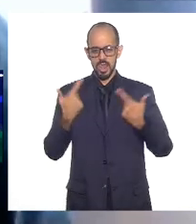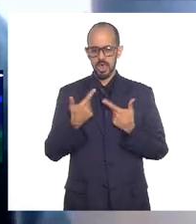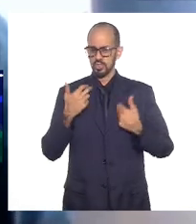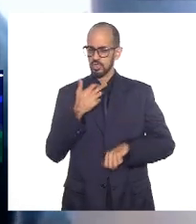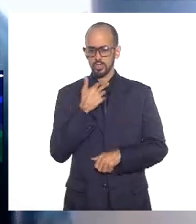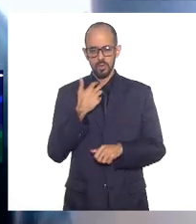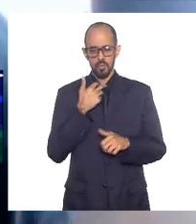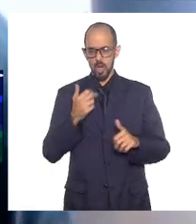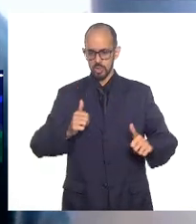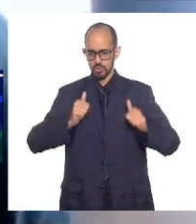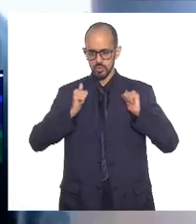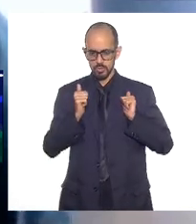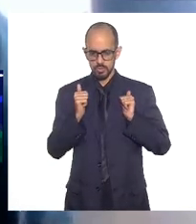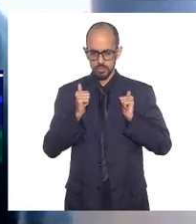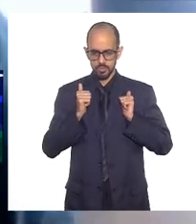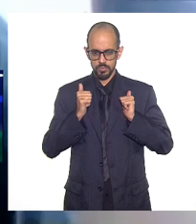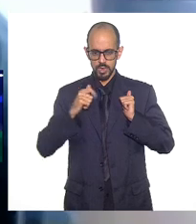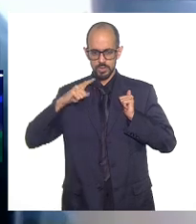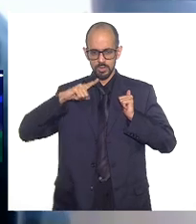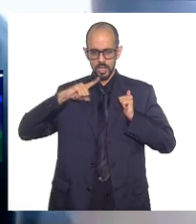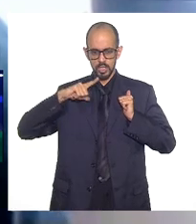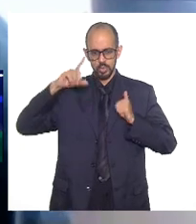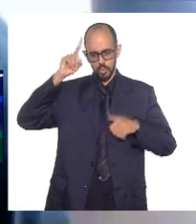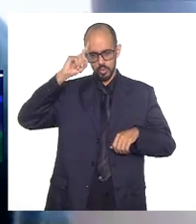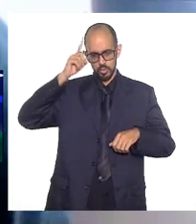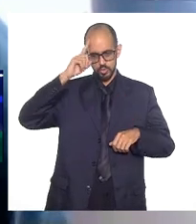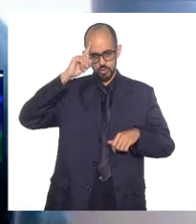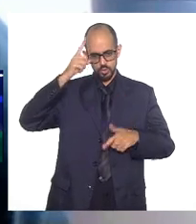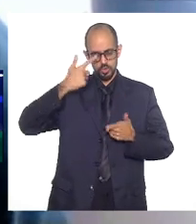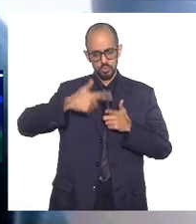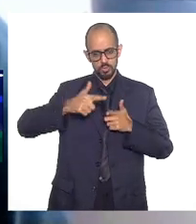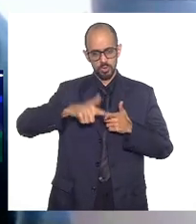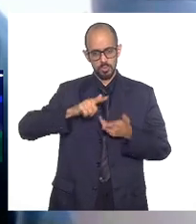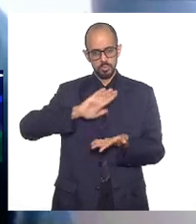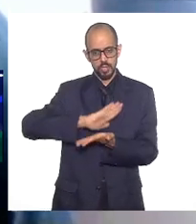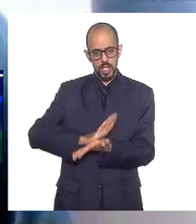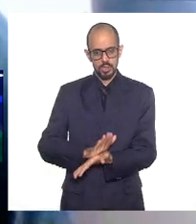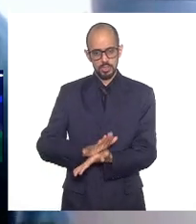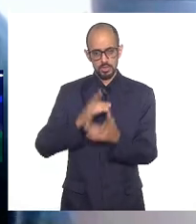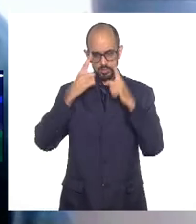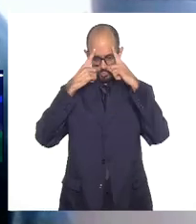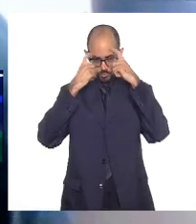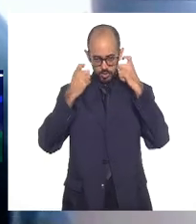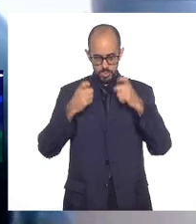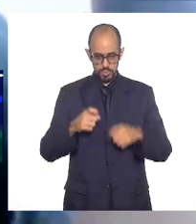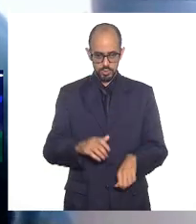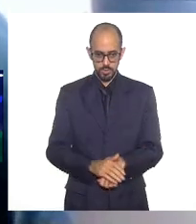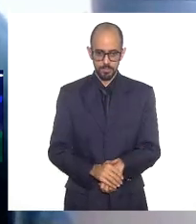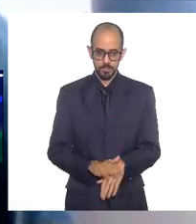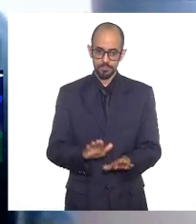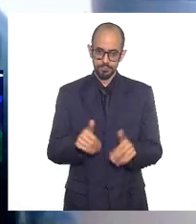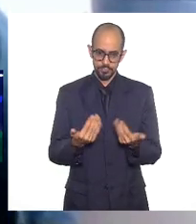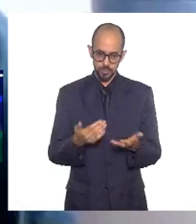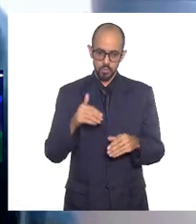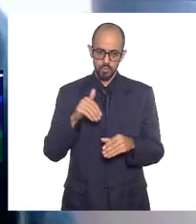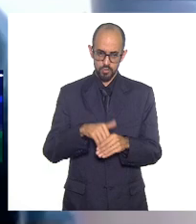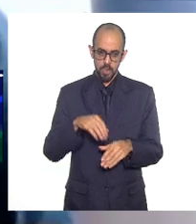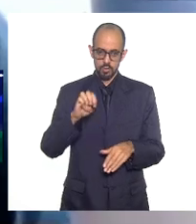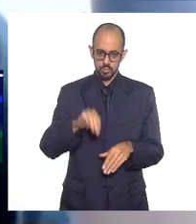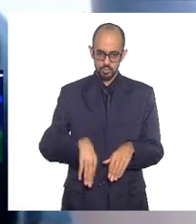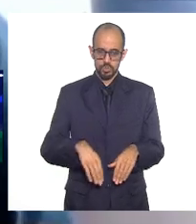se omitir a casos diários de racismo e violência. Então, o voto